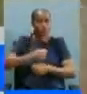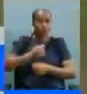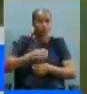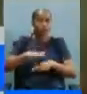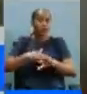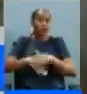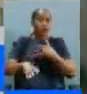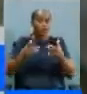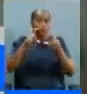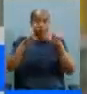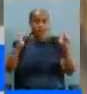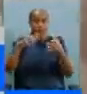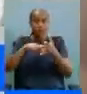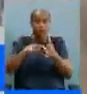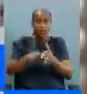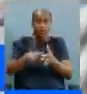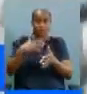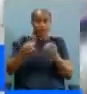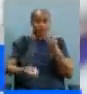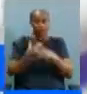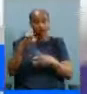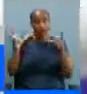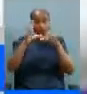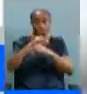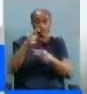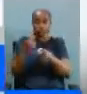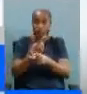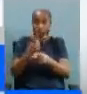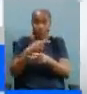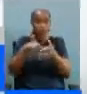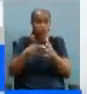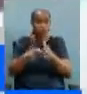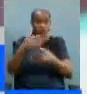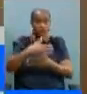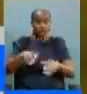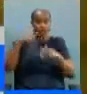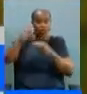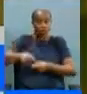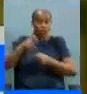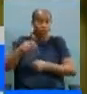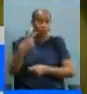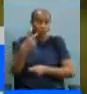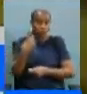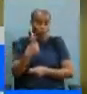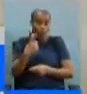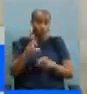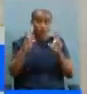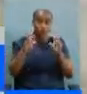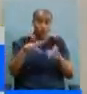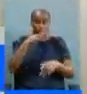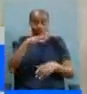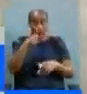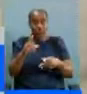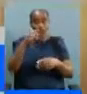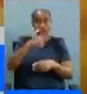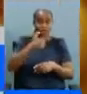e fazendo com que as empresas de tecnologias criem novos produtos tecnológicos para o setor agrícola. Uma das questões tratadas neste 5º